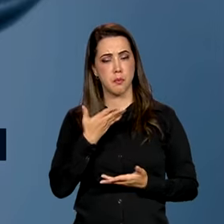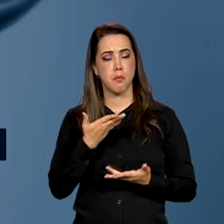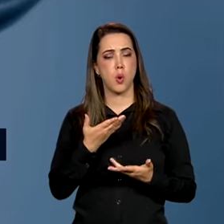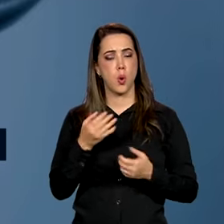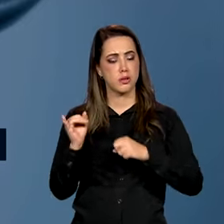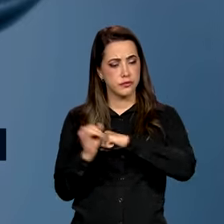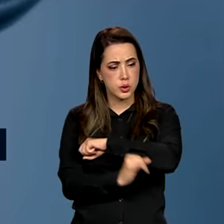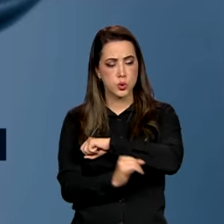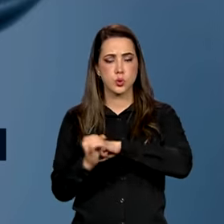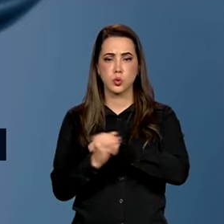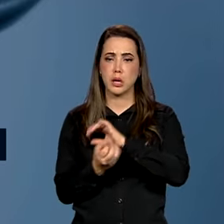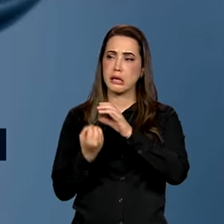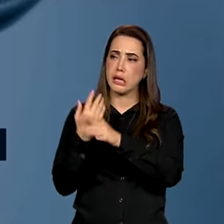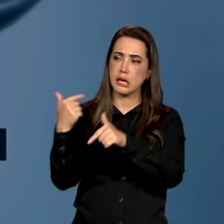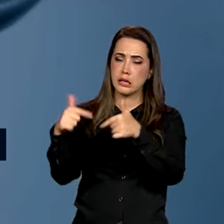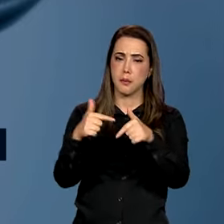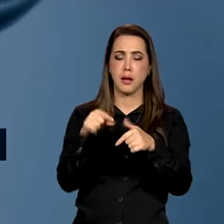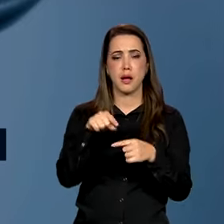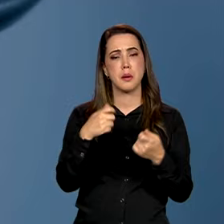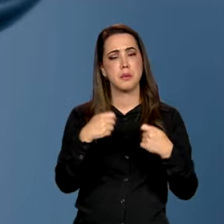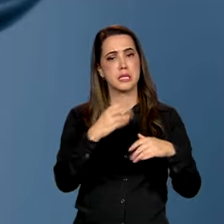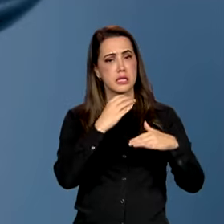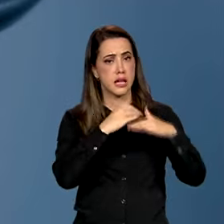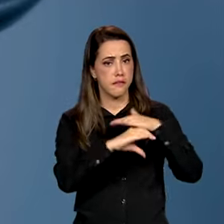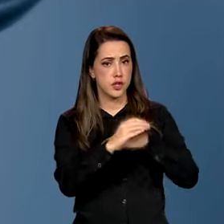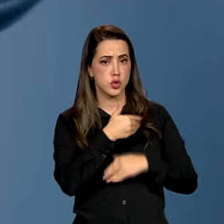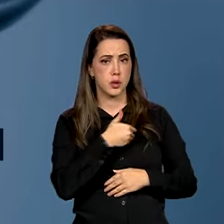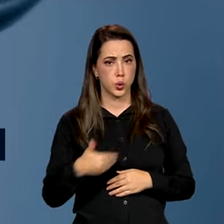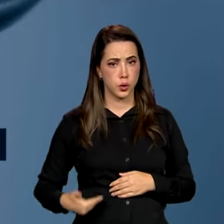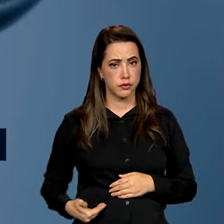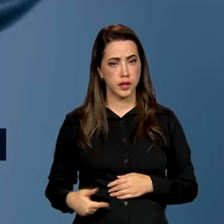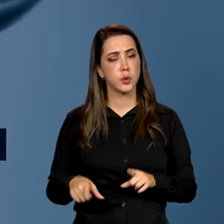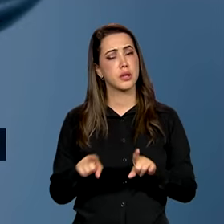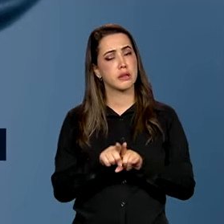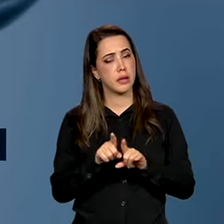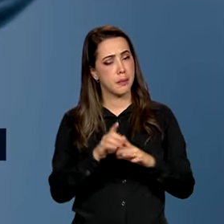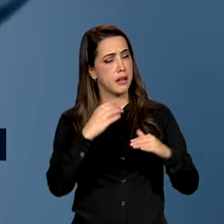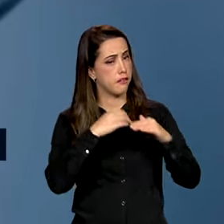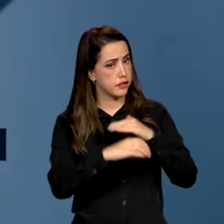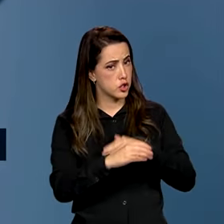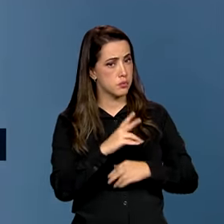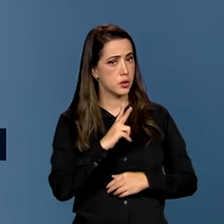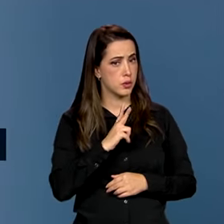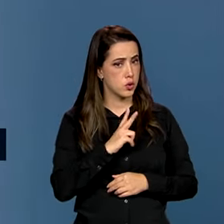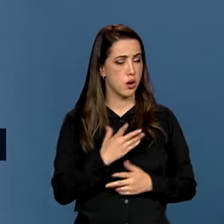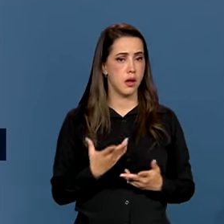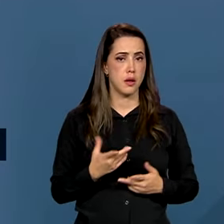infraestrutura ela exige investimento público e privado